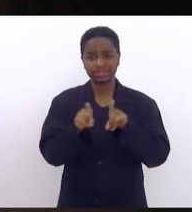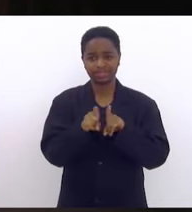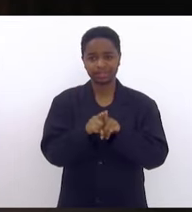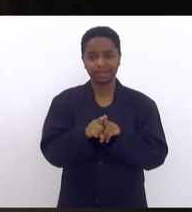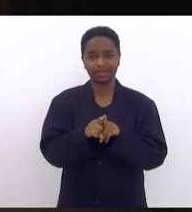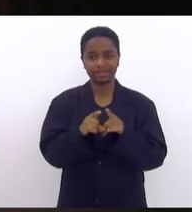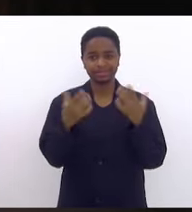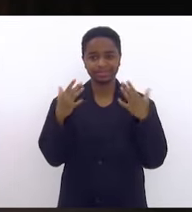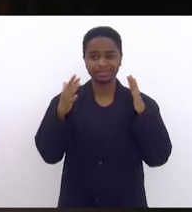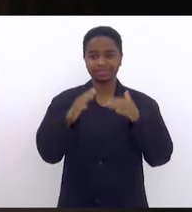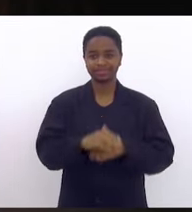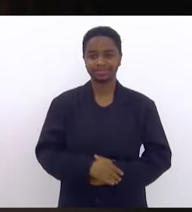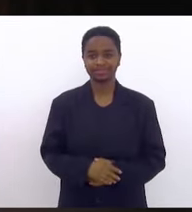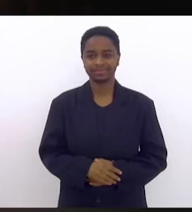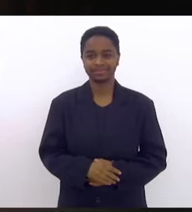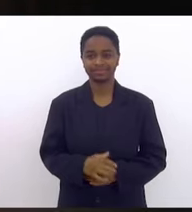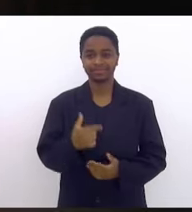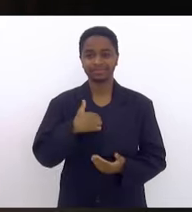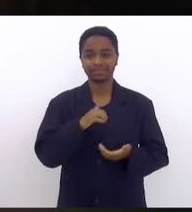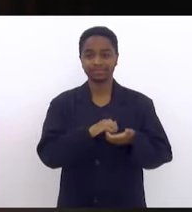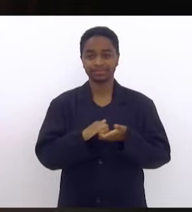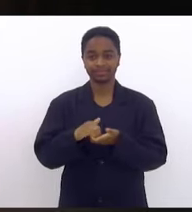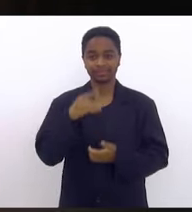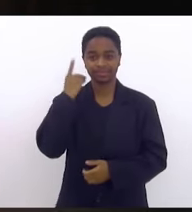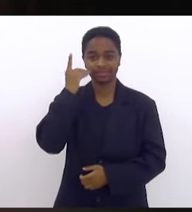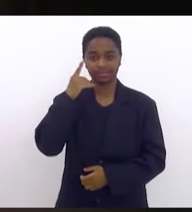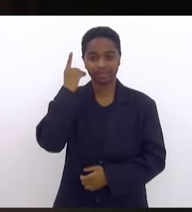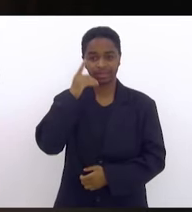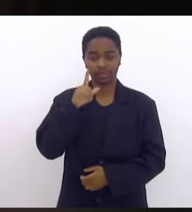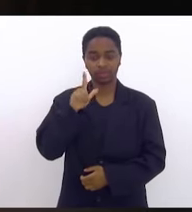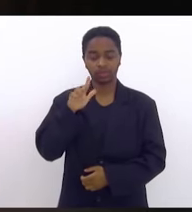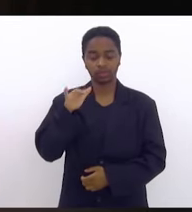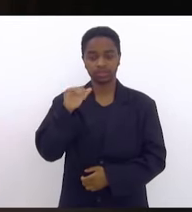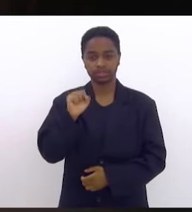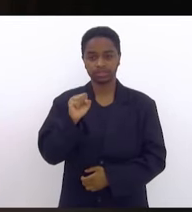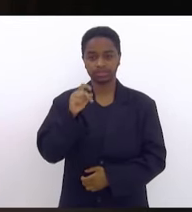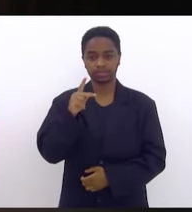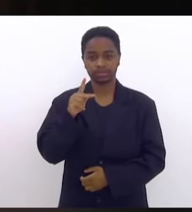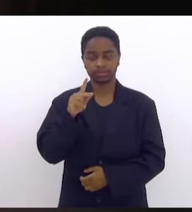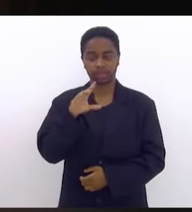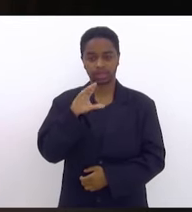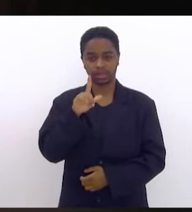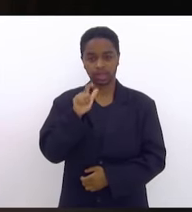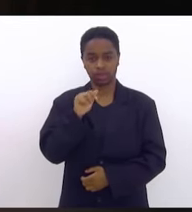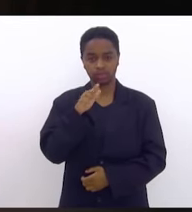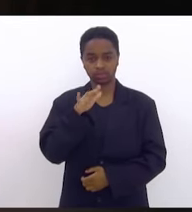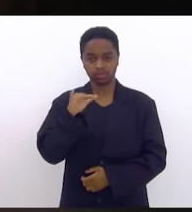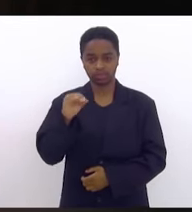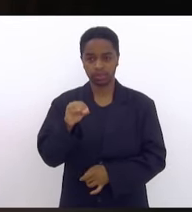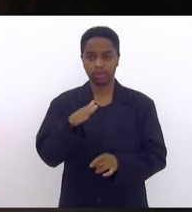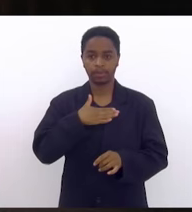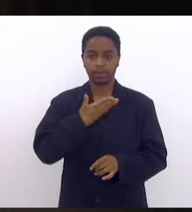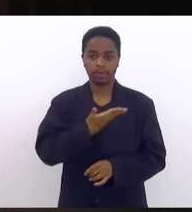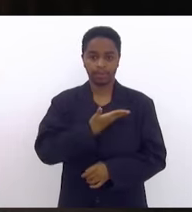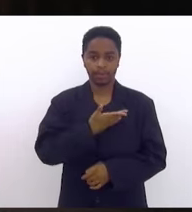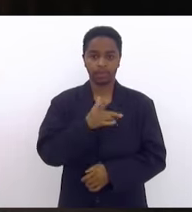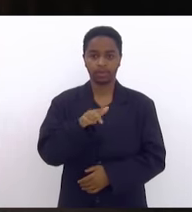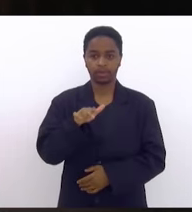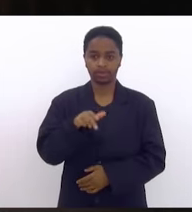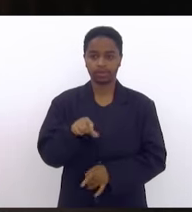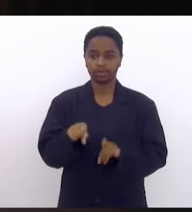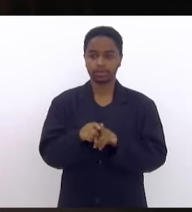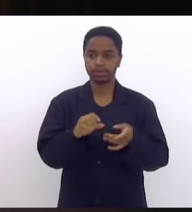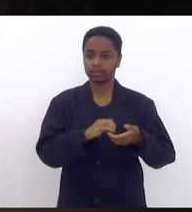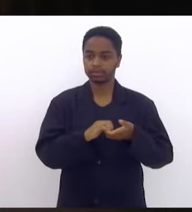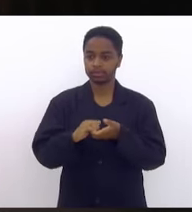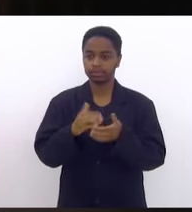caloroso, hein? Cumprimentando meu grande deputado, Luiz Cláudio Ribeiro, meu amigo, irmão. Eu cumprimento a todos